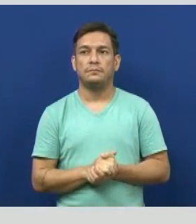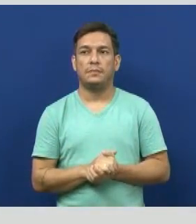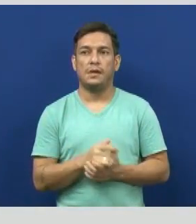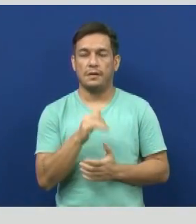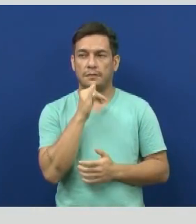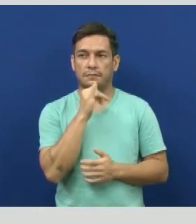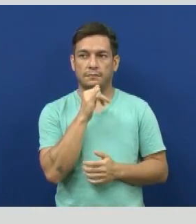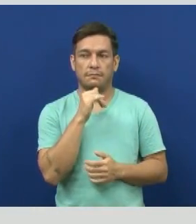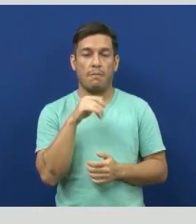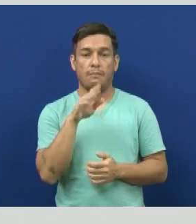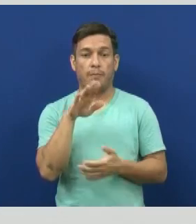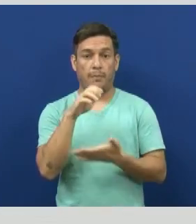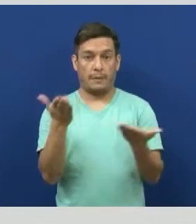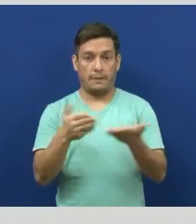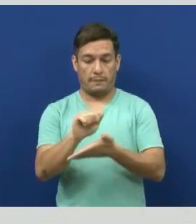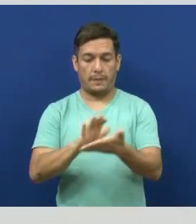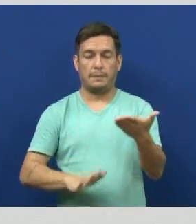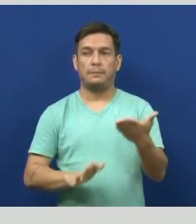nossos exercícios.